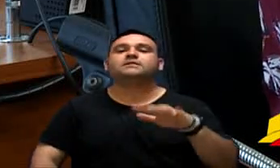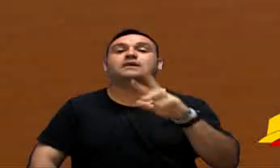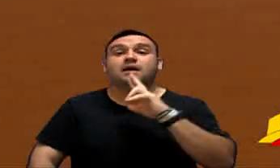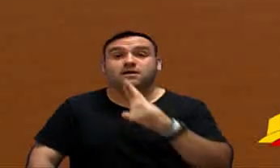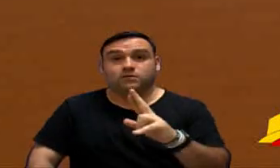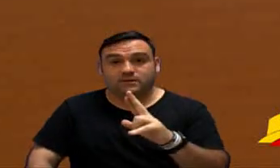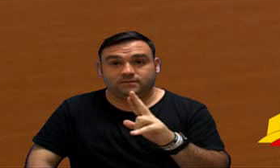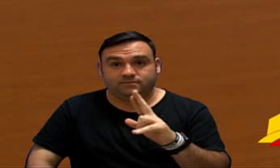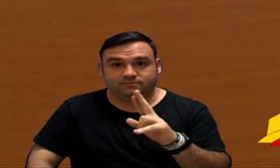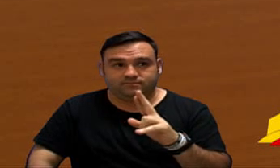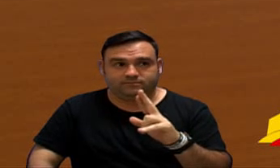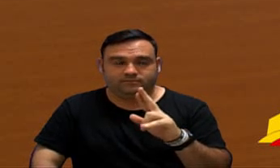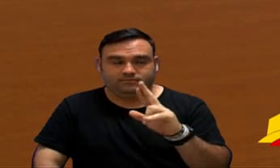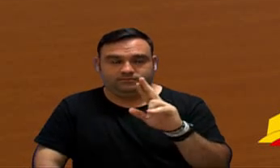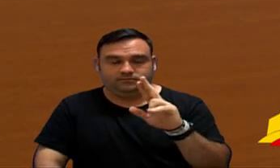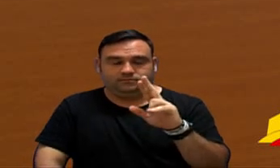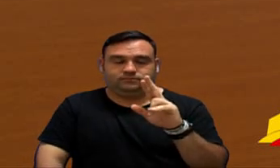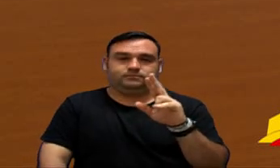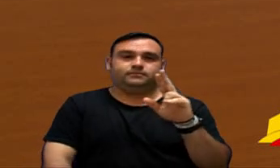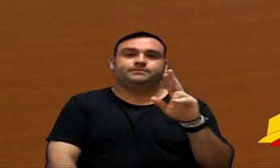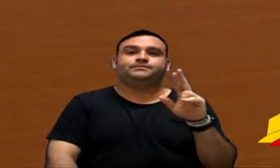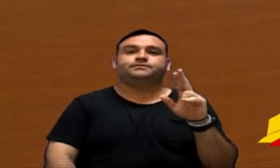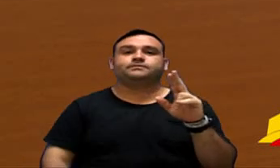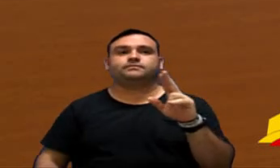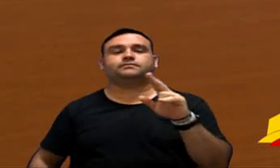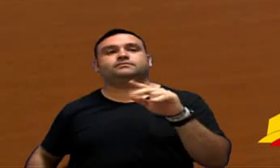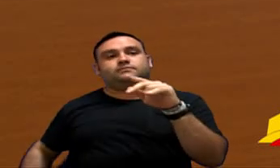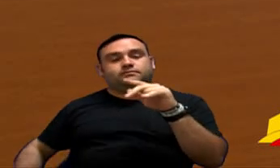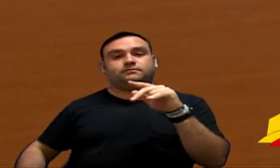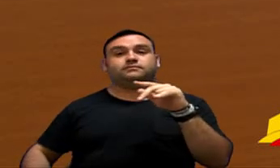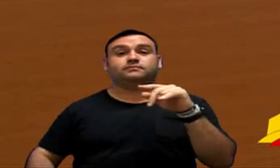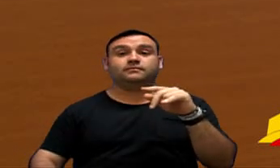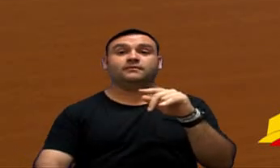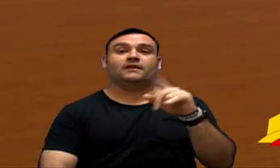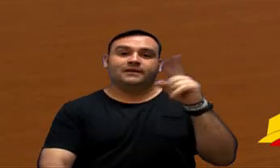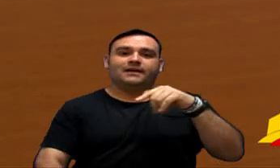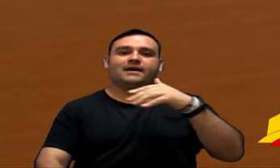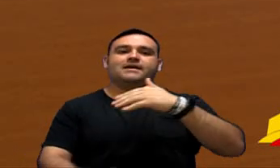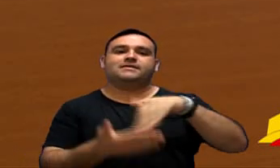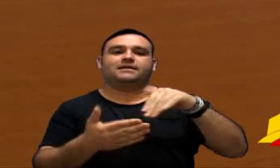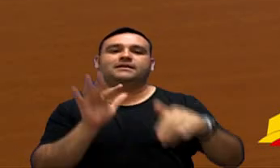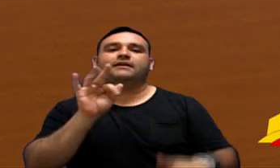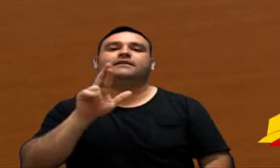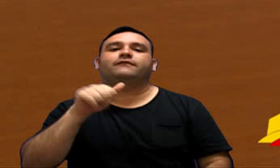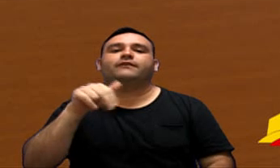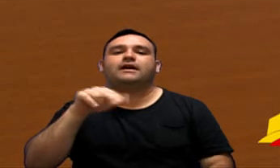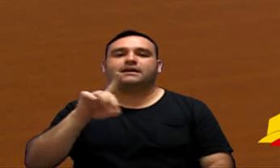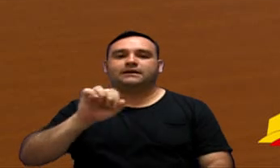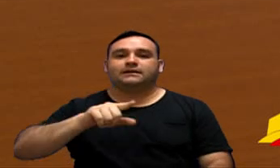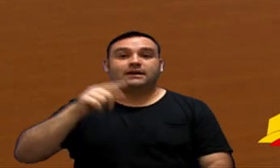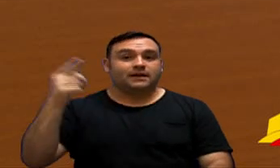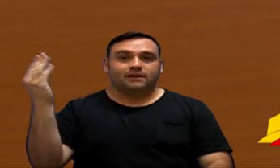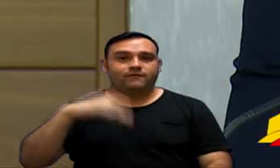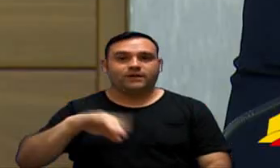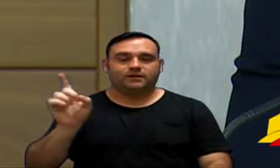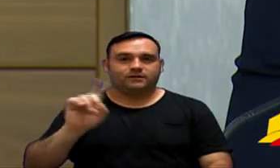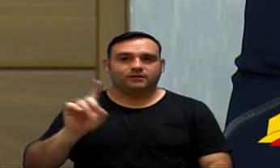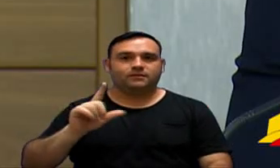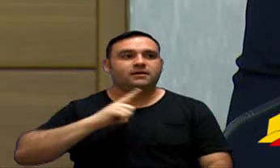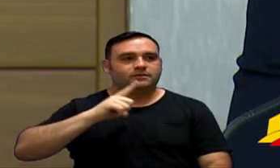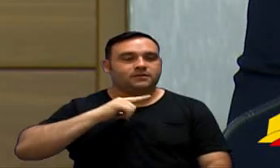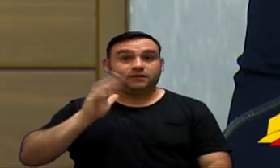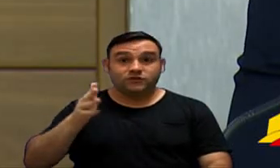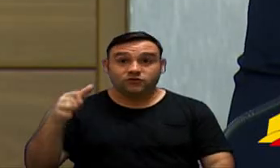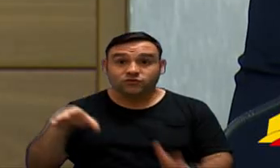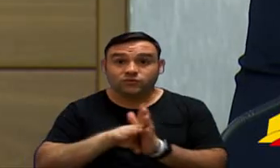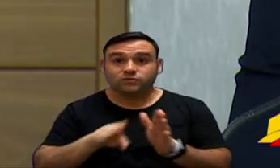responder o questionamento dela. Vereadora, a agenda era com a secretária Fernanda Buratini, ela não pôde estar presente. Já está aqui, já chegou. Já